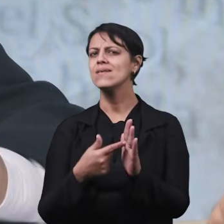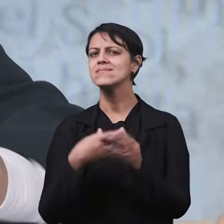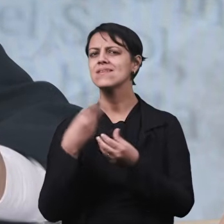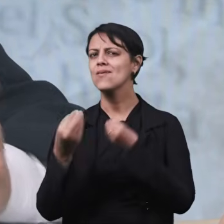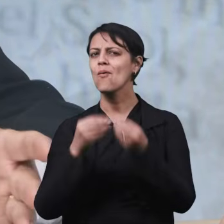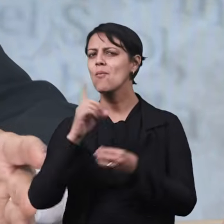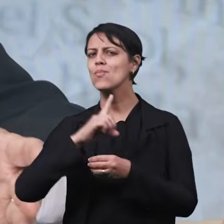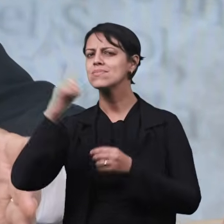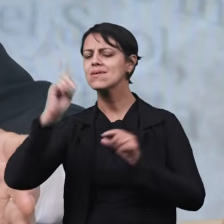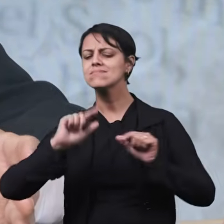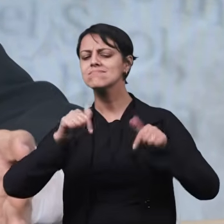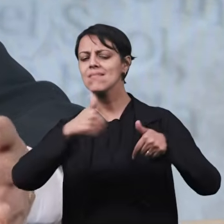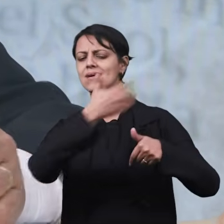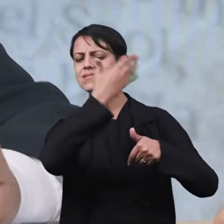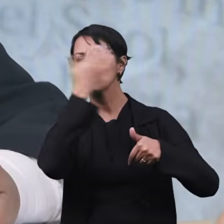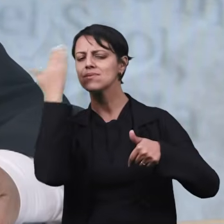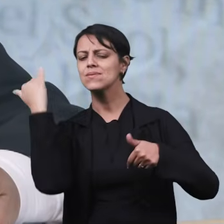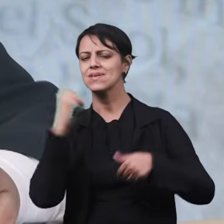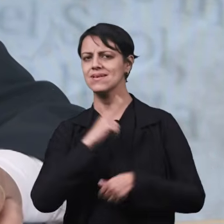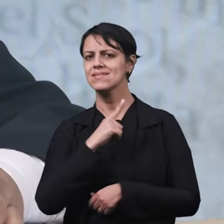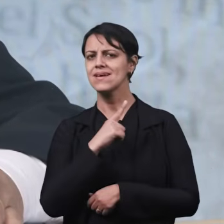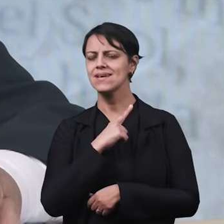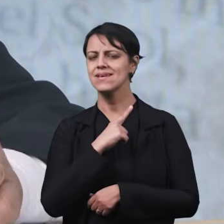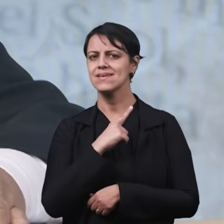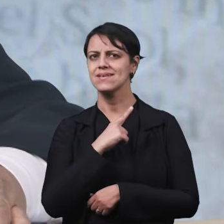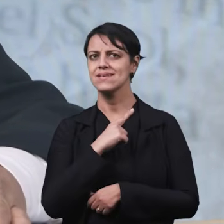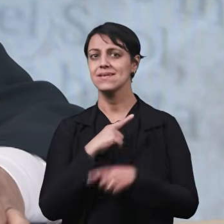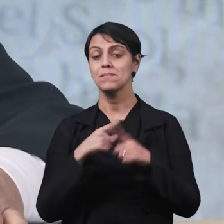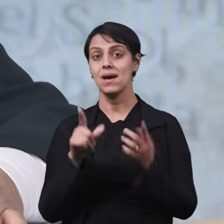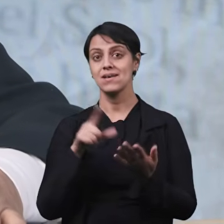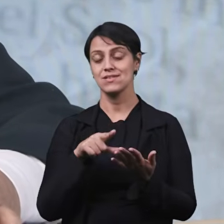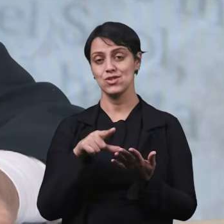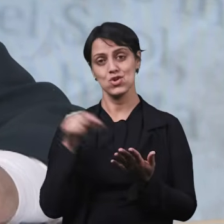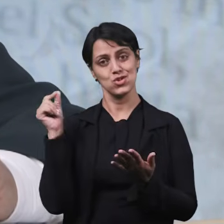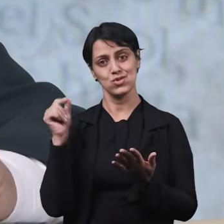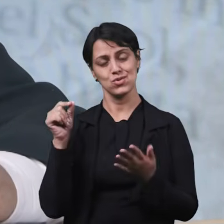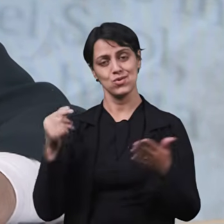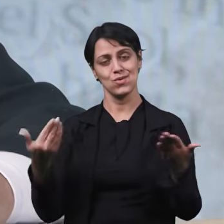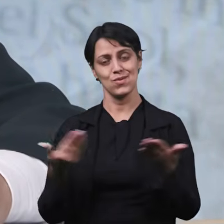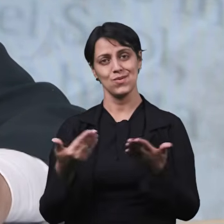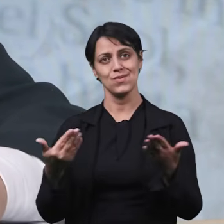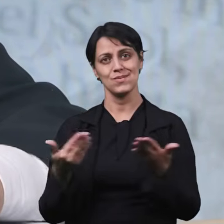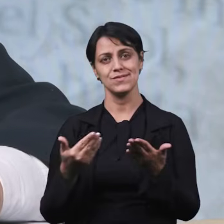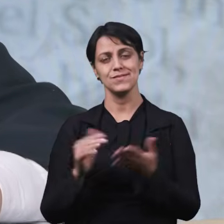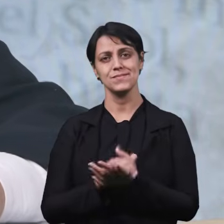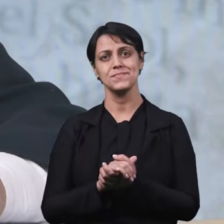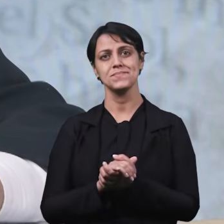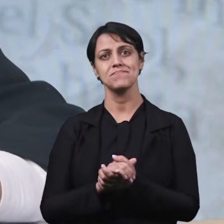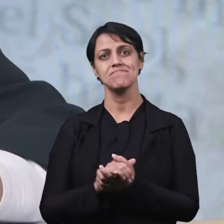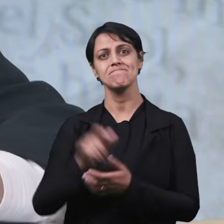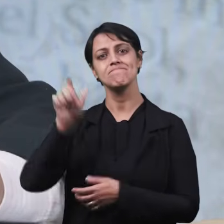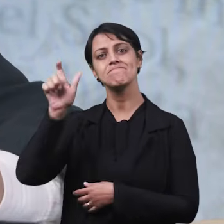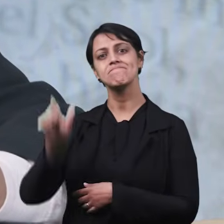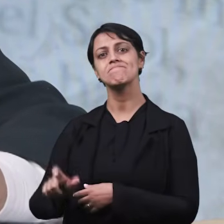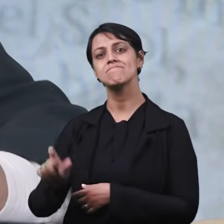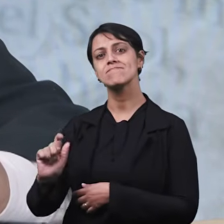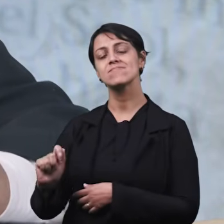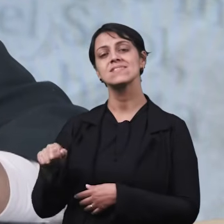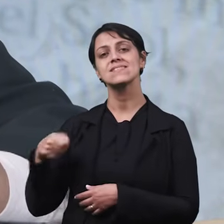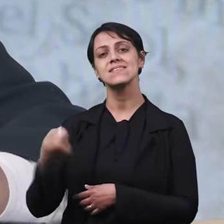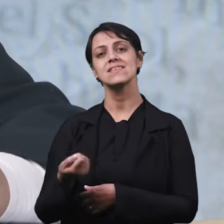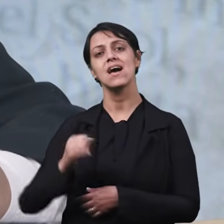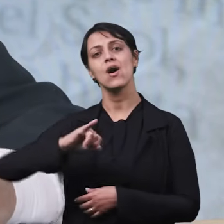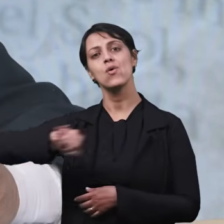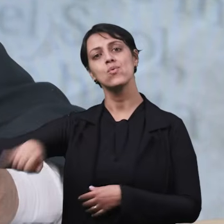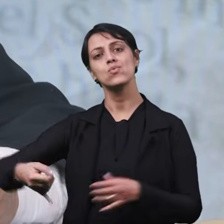de Deus agiu na vida dessas pessoas. Mas o escolhido dessa vez é Jó,